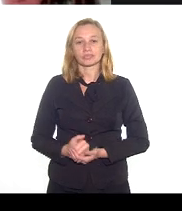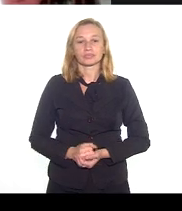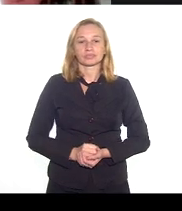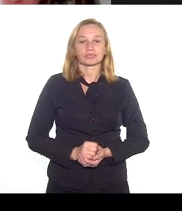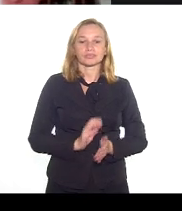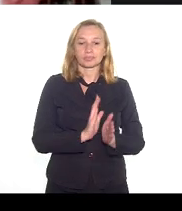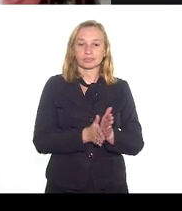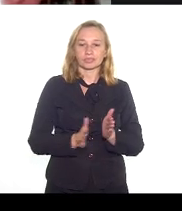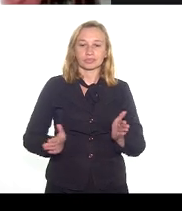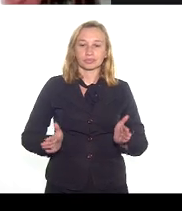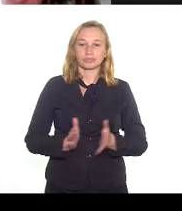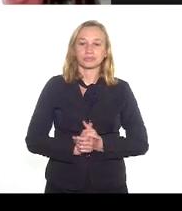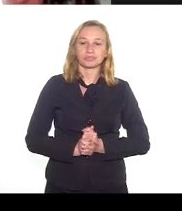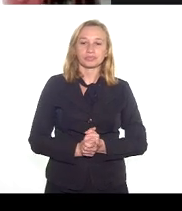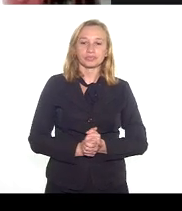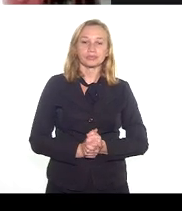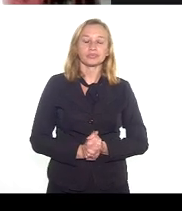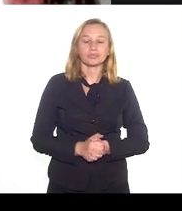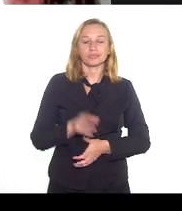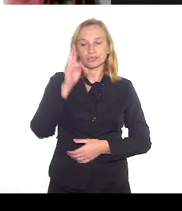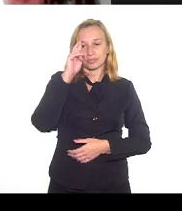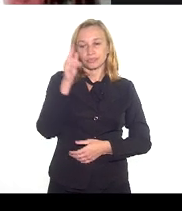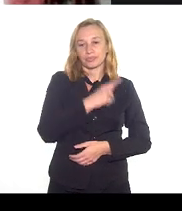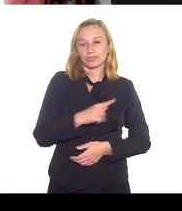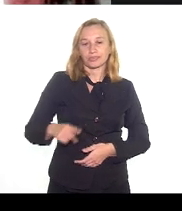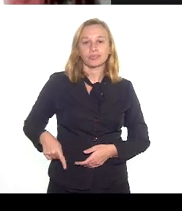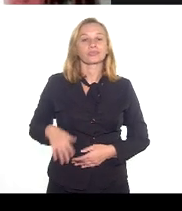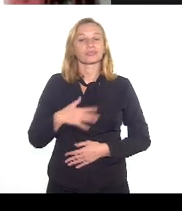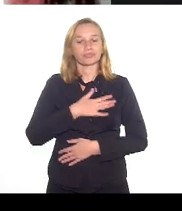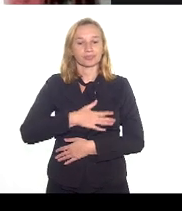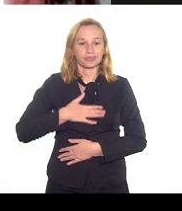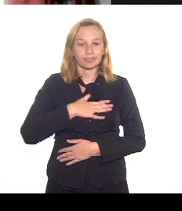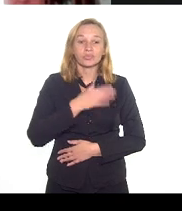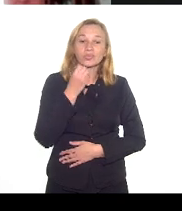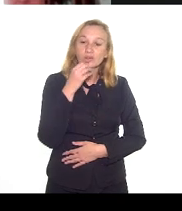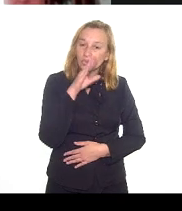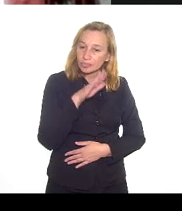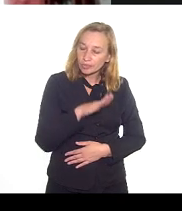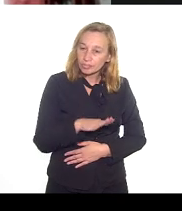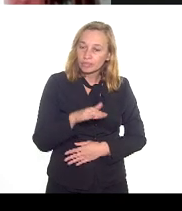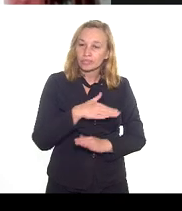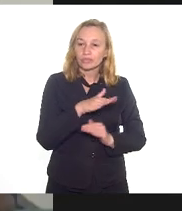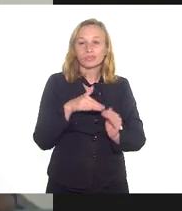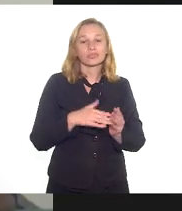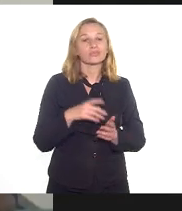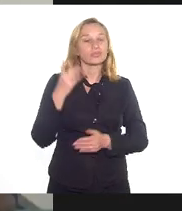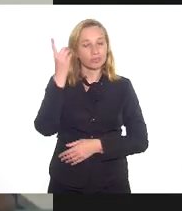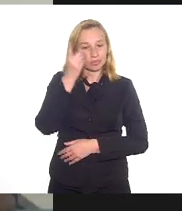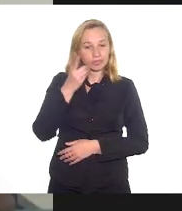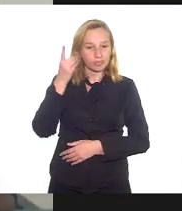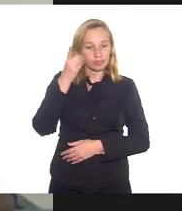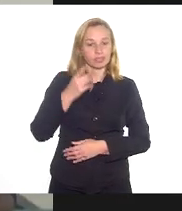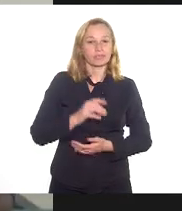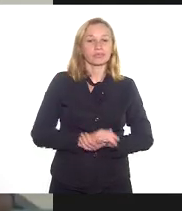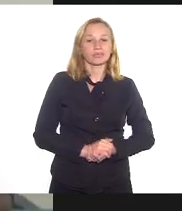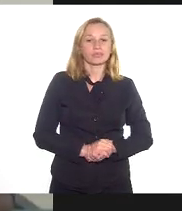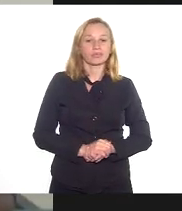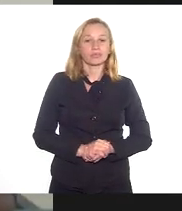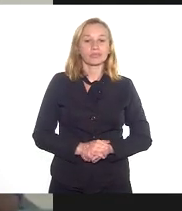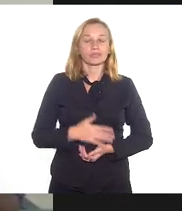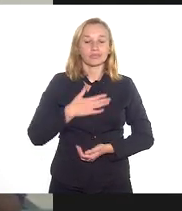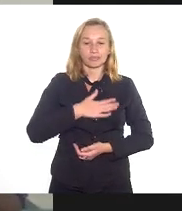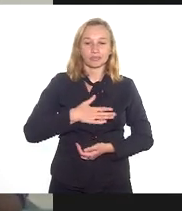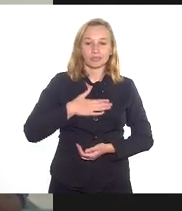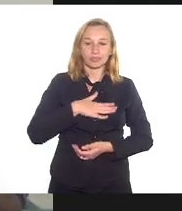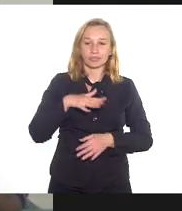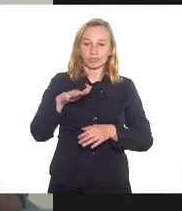questão de ordem. Senhor presidente, boa tarde, senhoras deputadas, senhores deputados. Gostaria